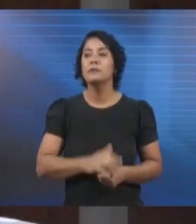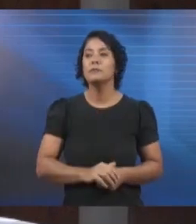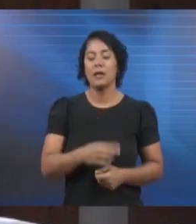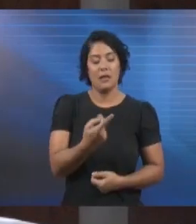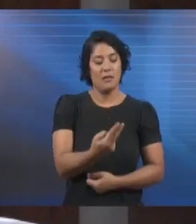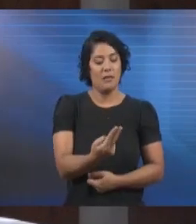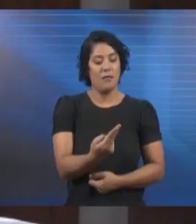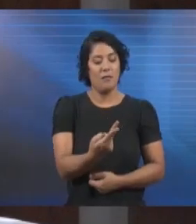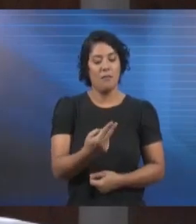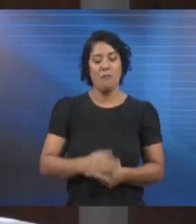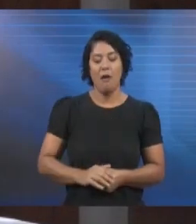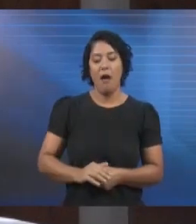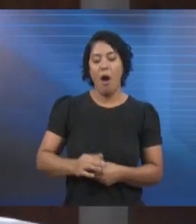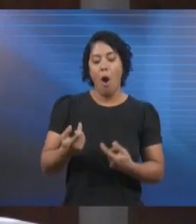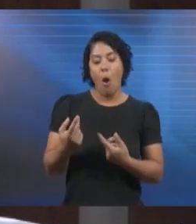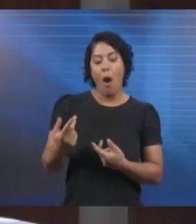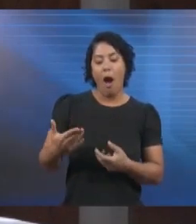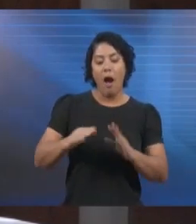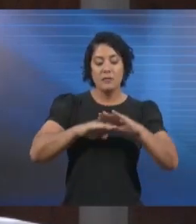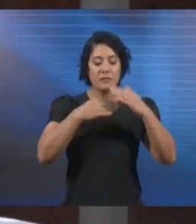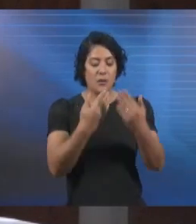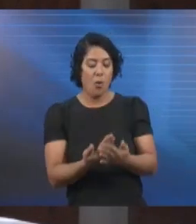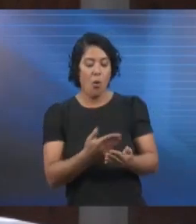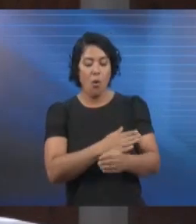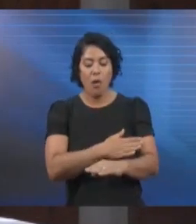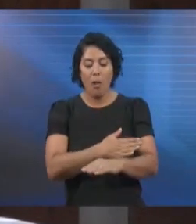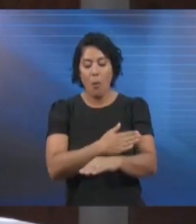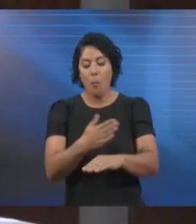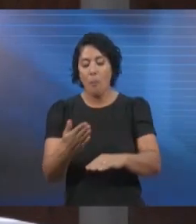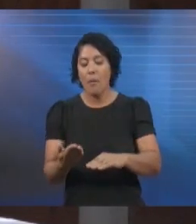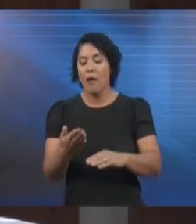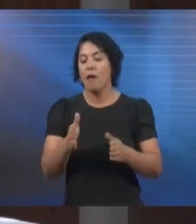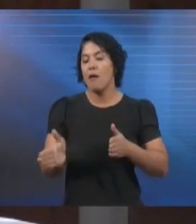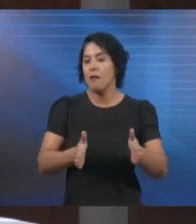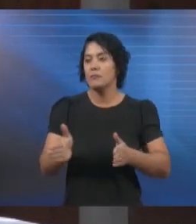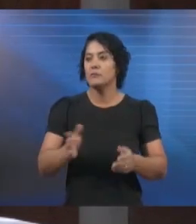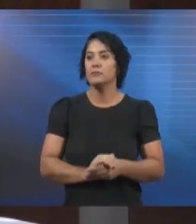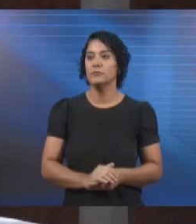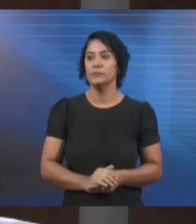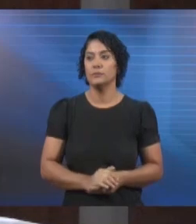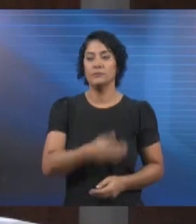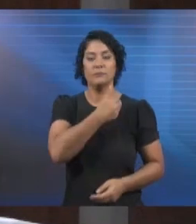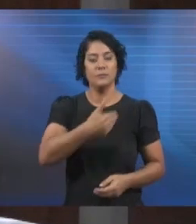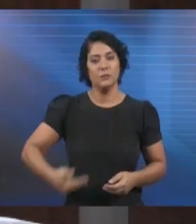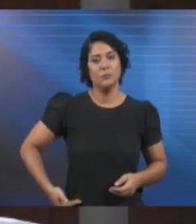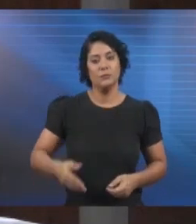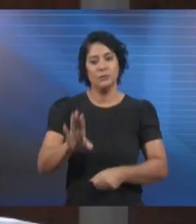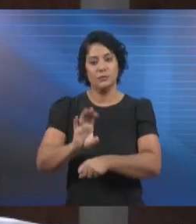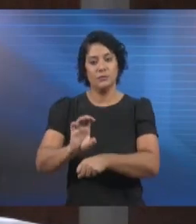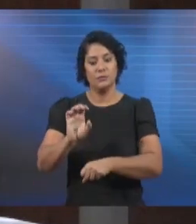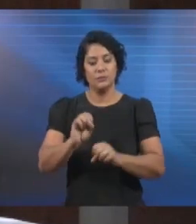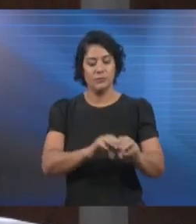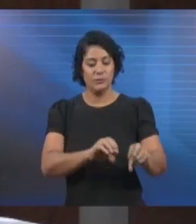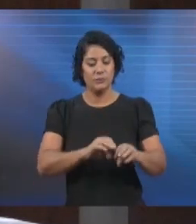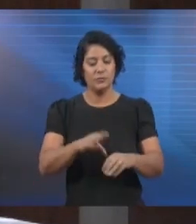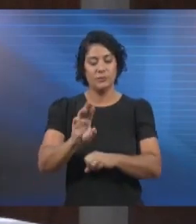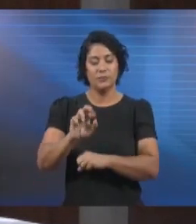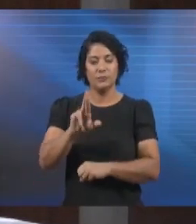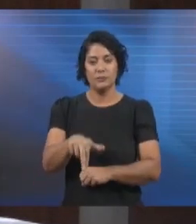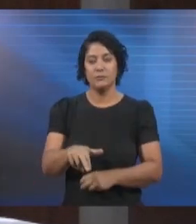irmãos que frequenta as mesmas etapas no ciclo escolar no mesmo estabelecimento escolar da rede pública Estadual do Ensino do Rio Grande